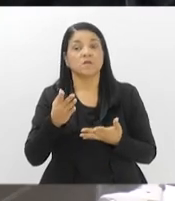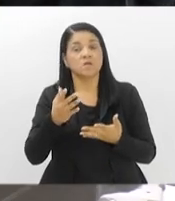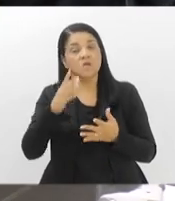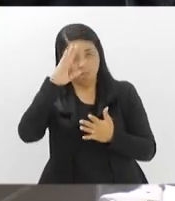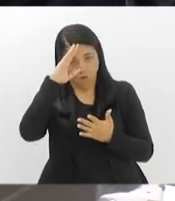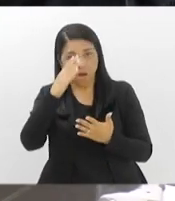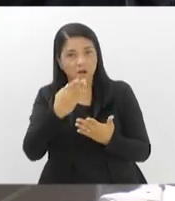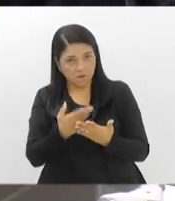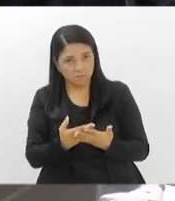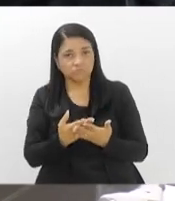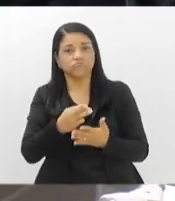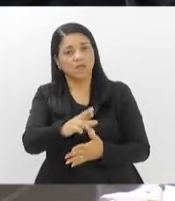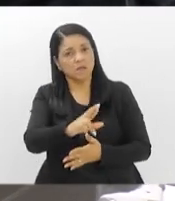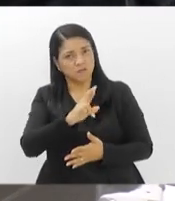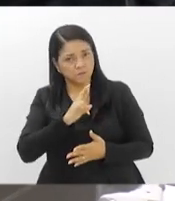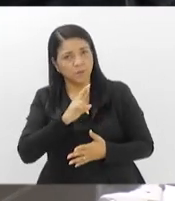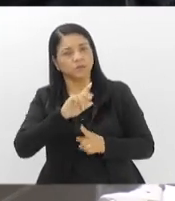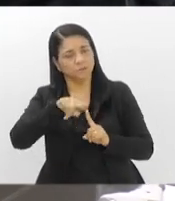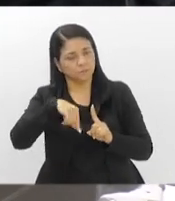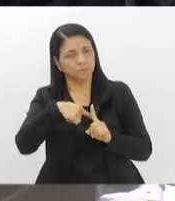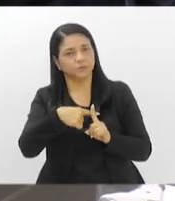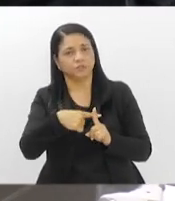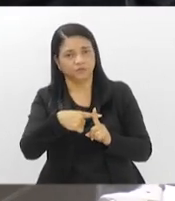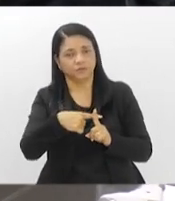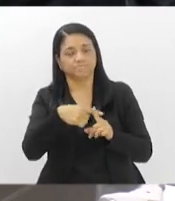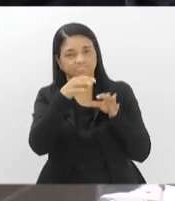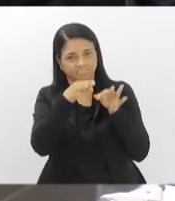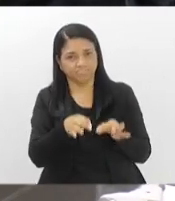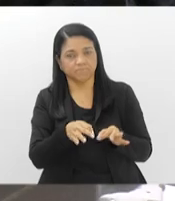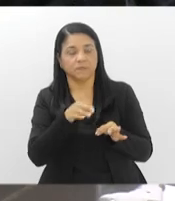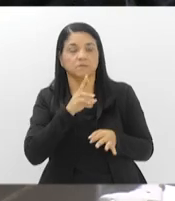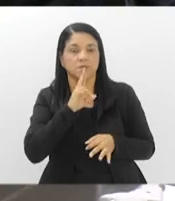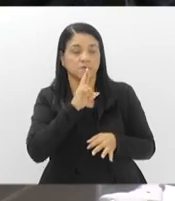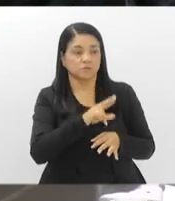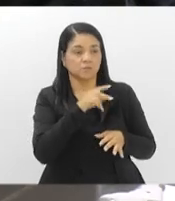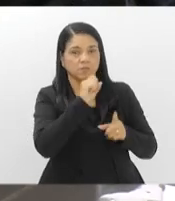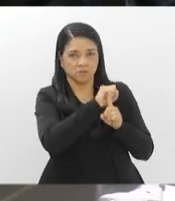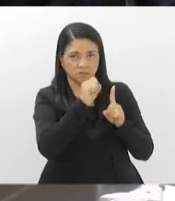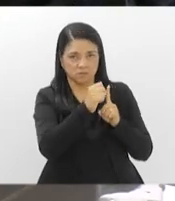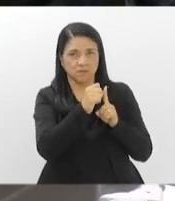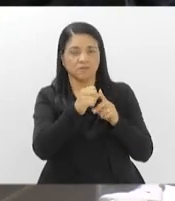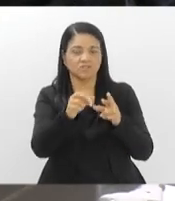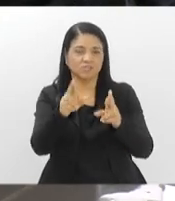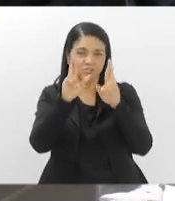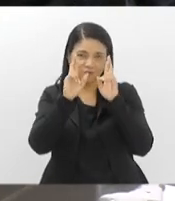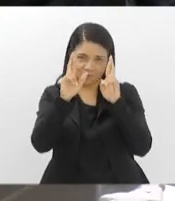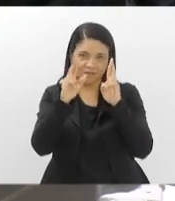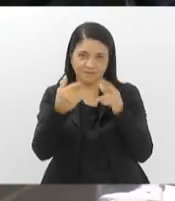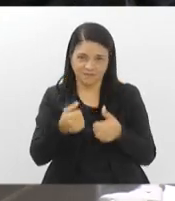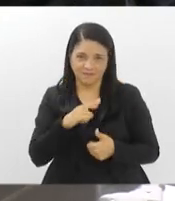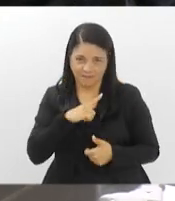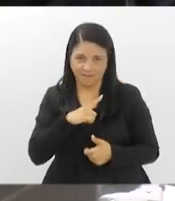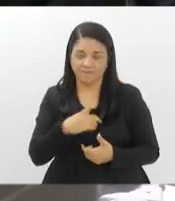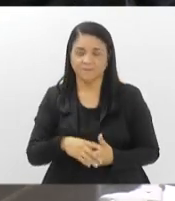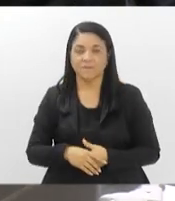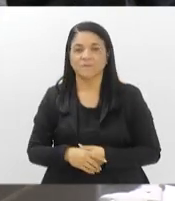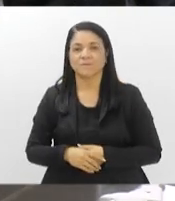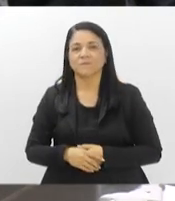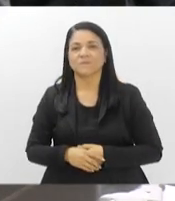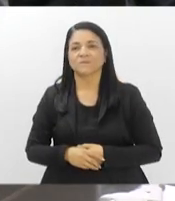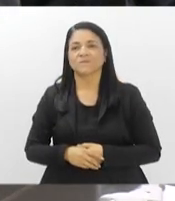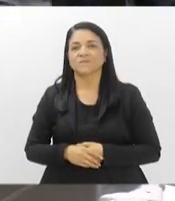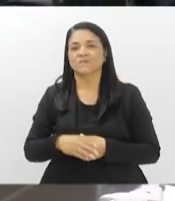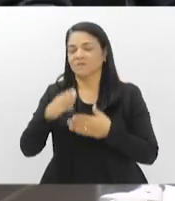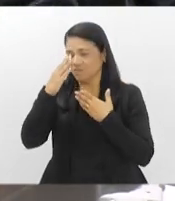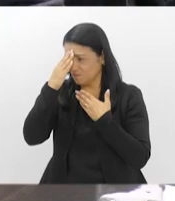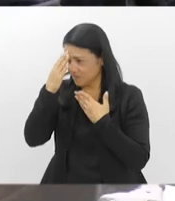creio que a gente vai ter uma resposta eh definitiva para dar a sociedade e tô com muita esperança que isso aconteça é isso obrigado